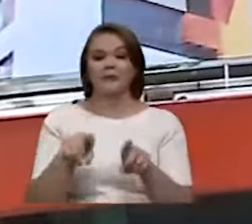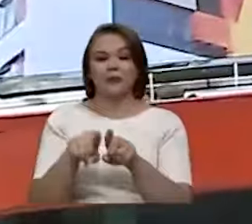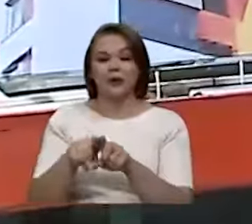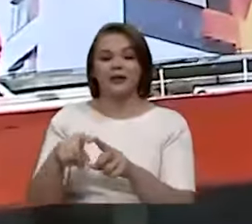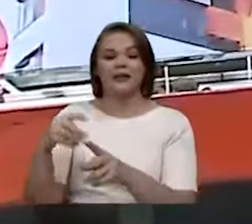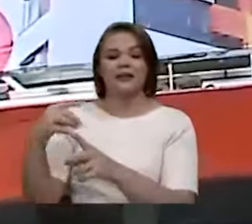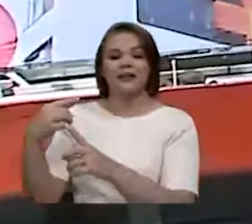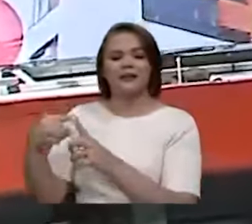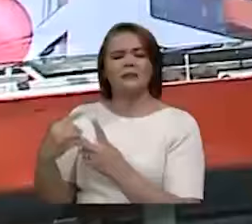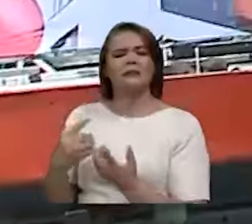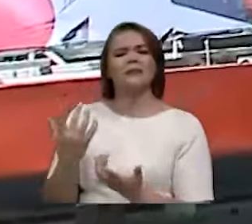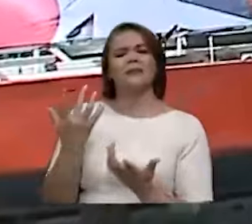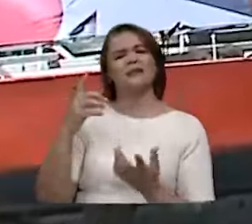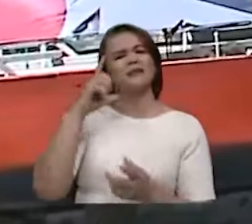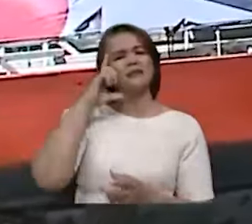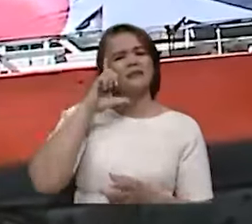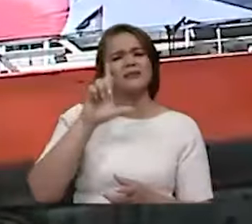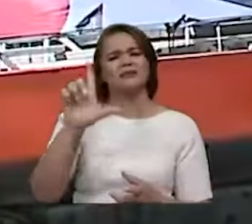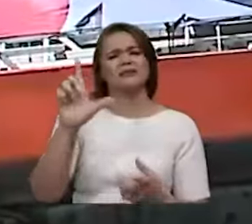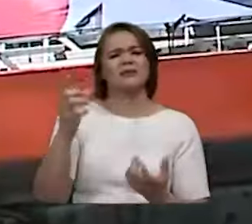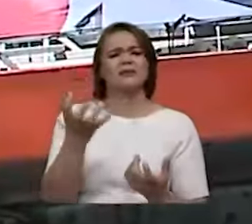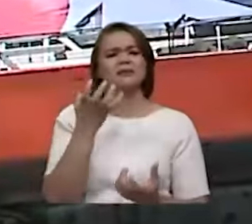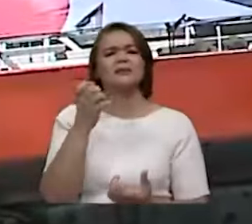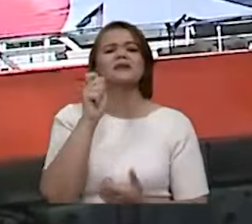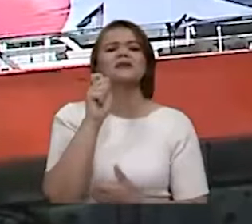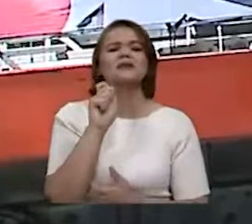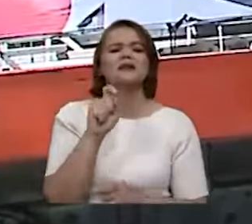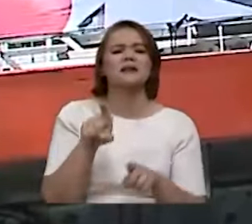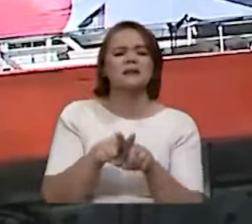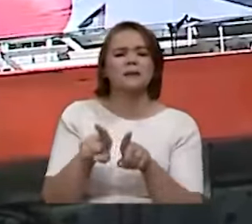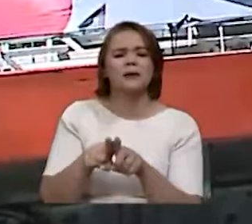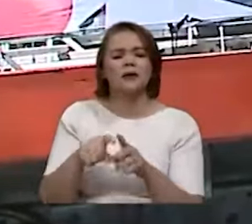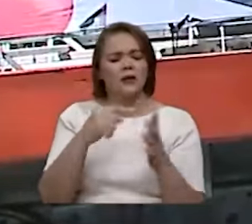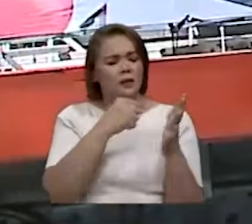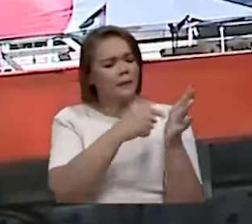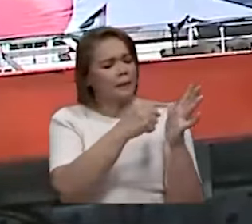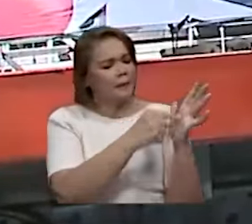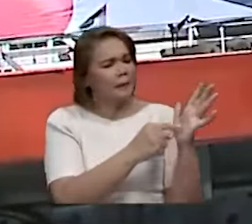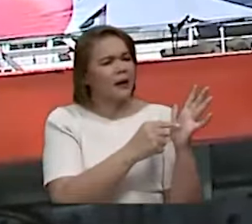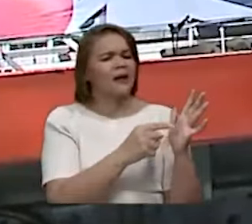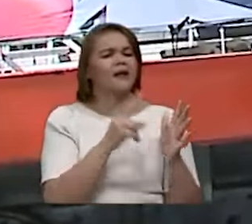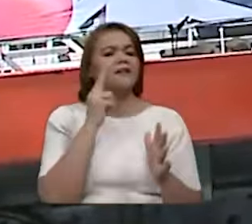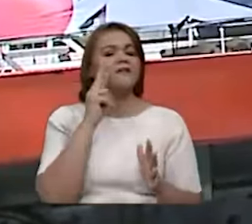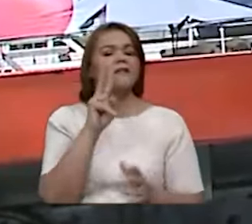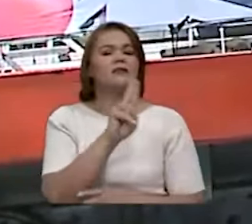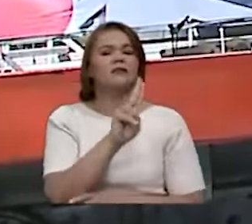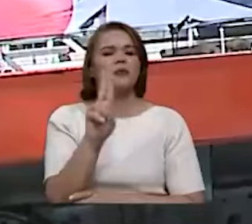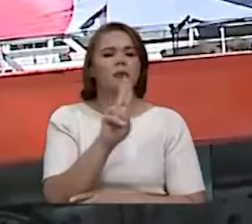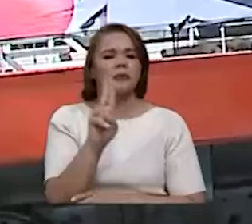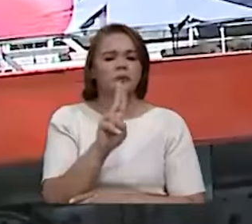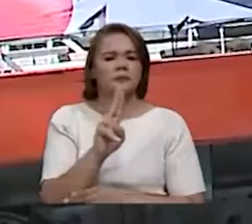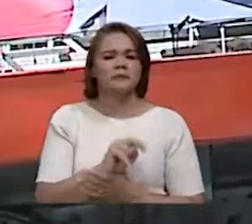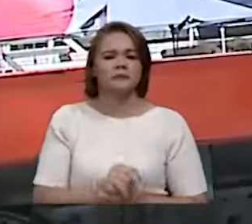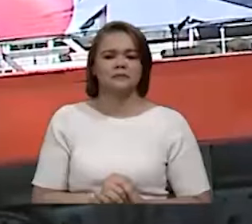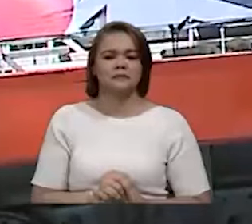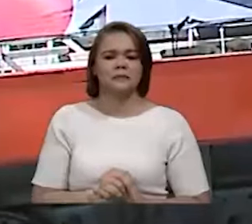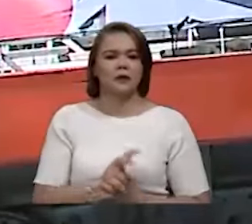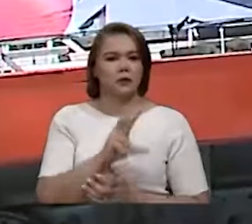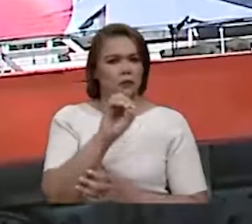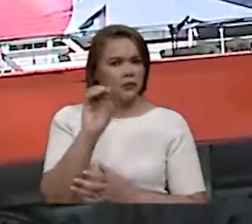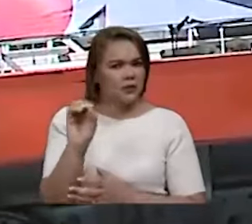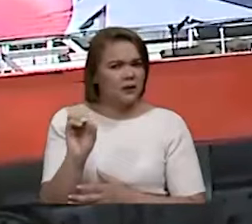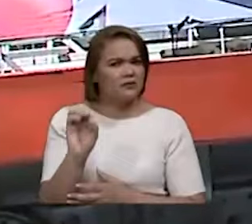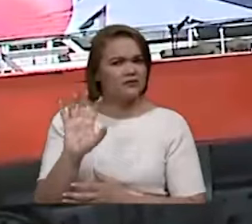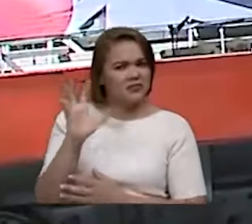mas sabe o que eu queria também? Quando a gente tá lá conferindo e a gente vê nosso nome lá nos outros prêmios, aquele quintão. O quintão